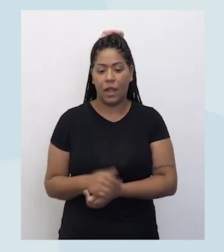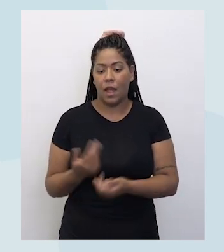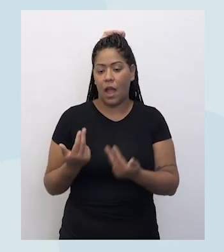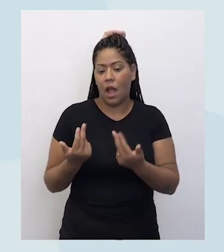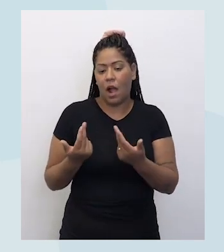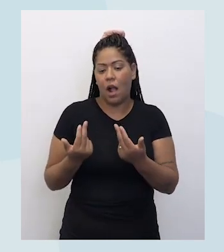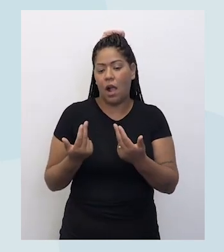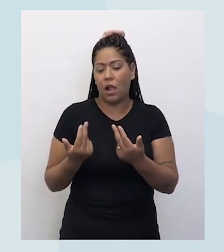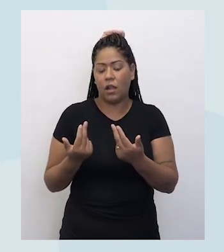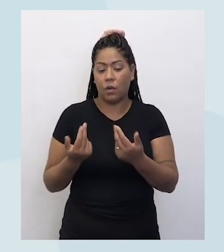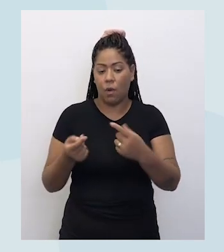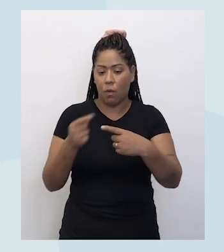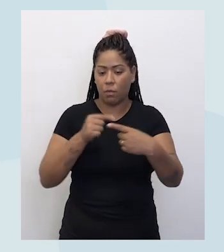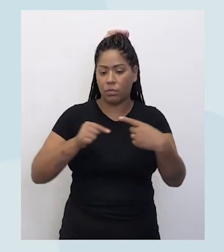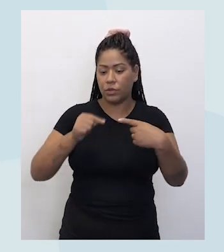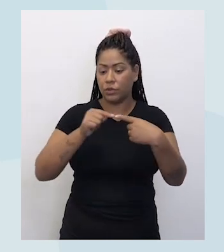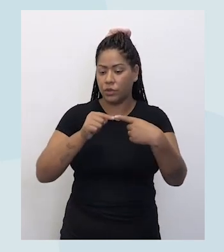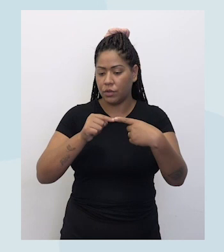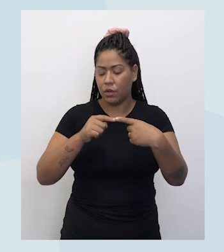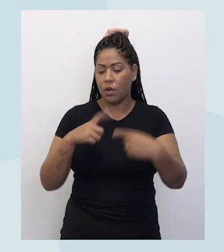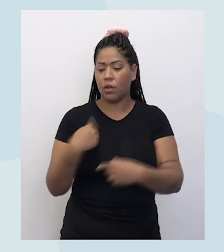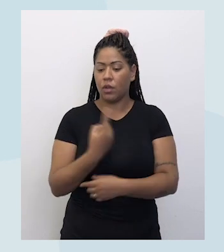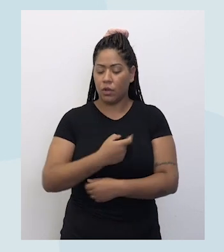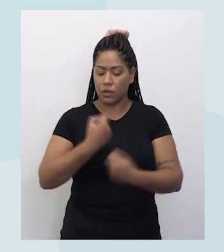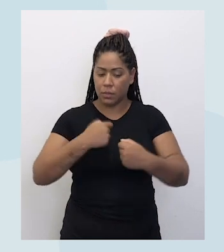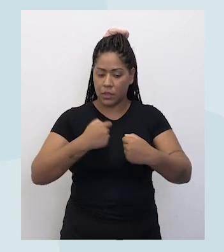a intenção do produtor da mensagem.